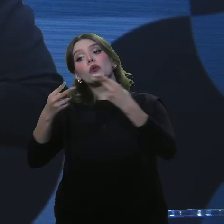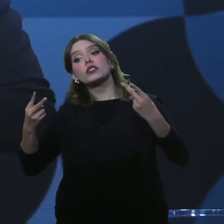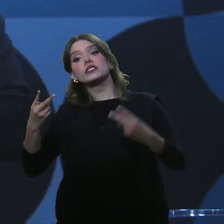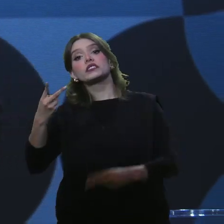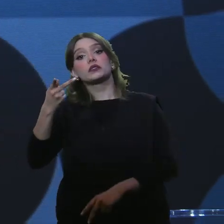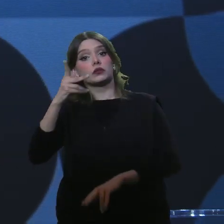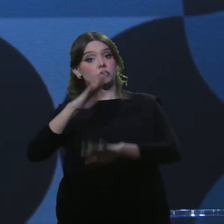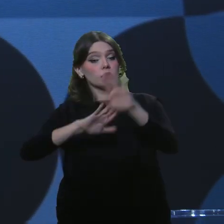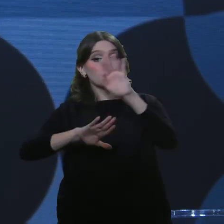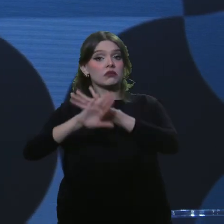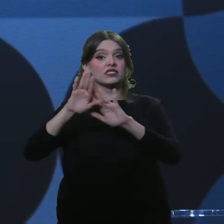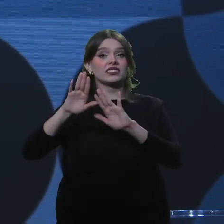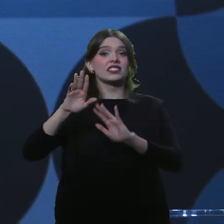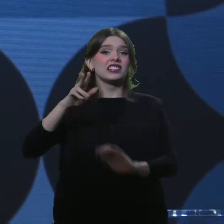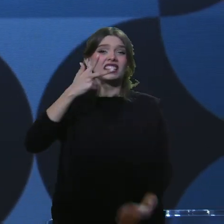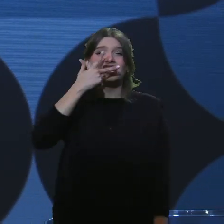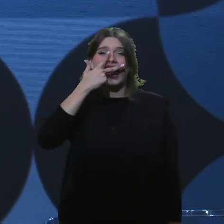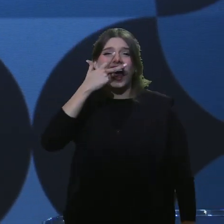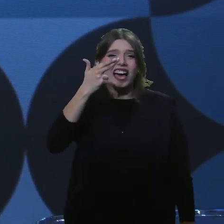e acha que isso é pequeno.